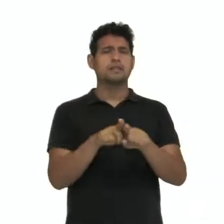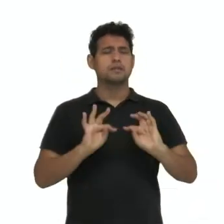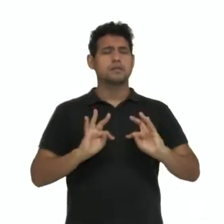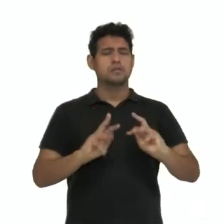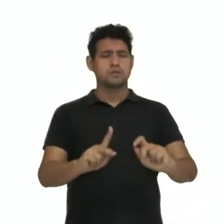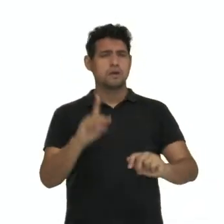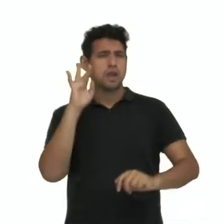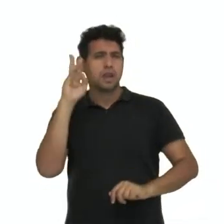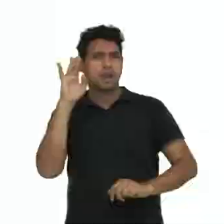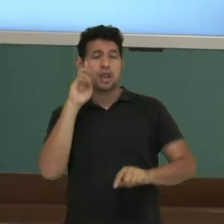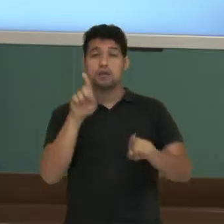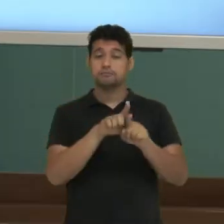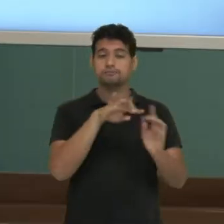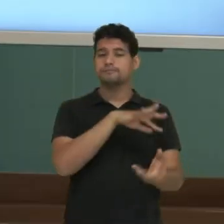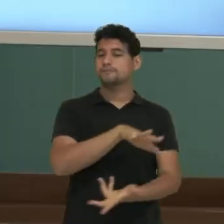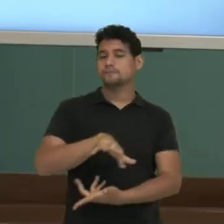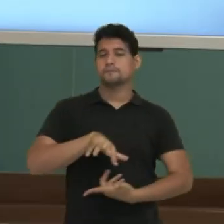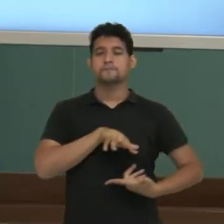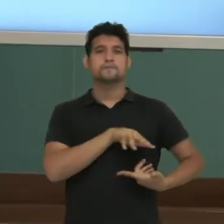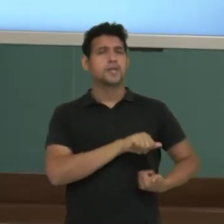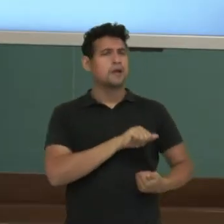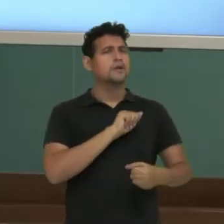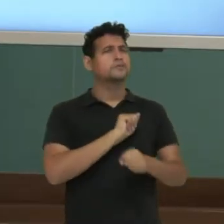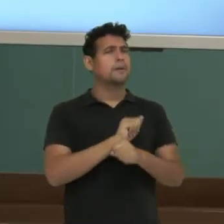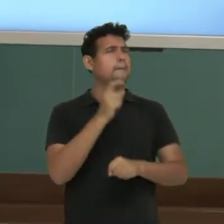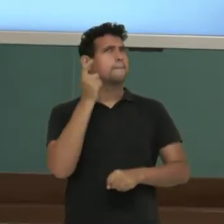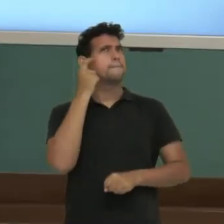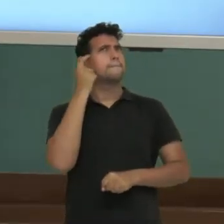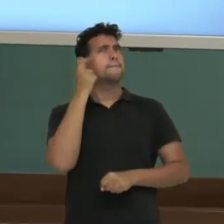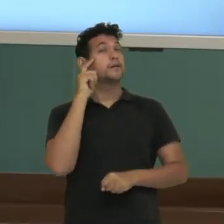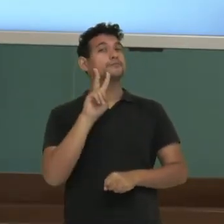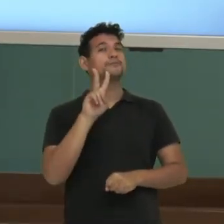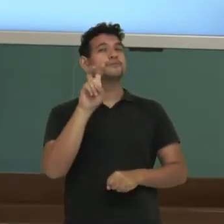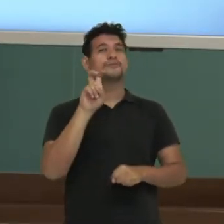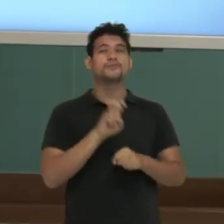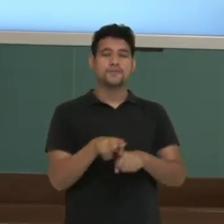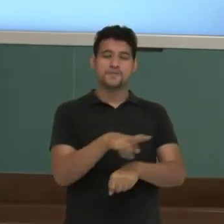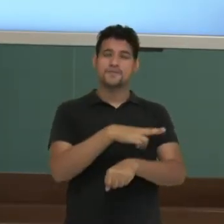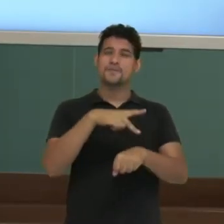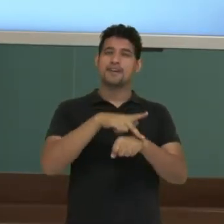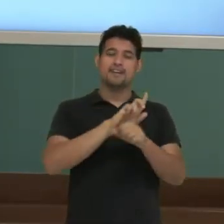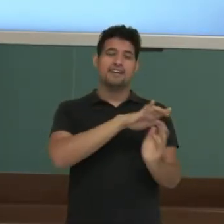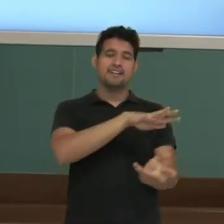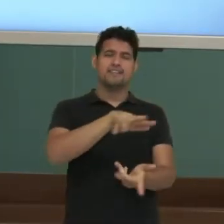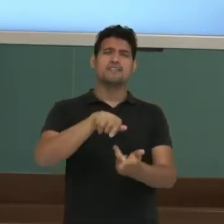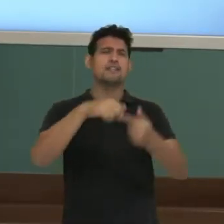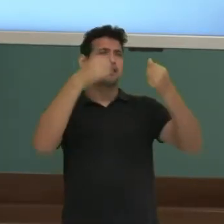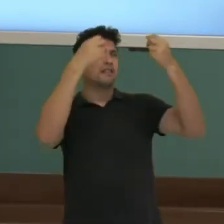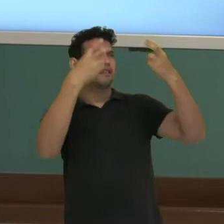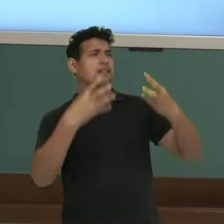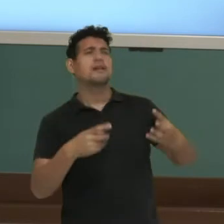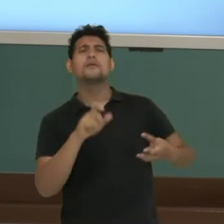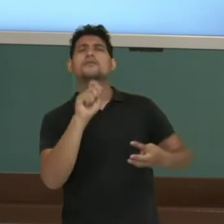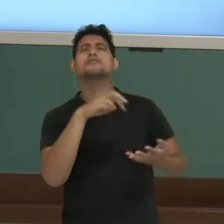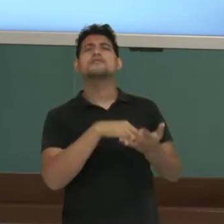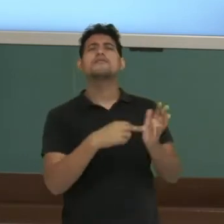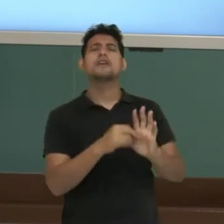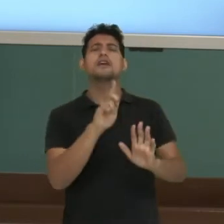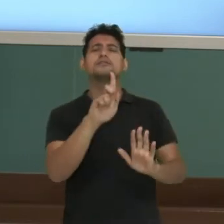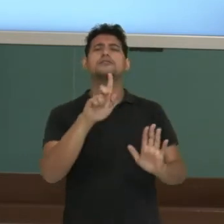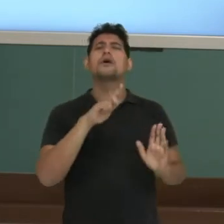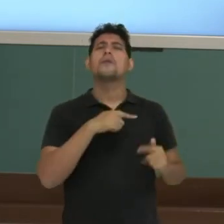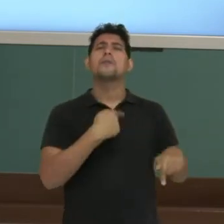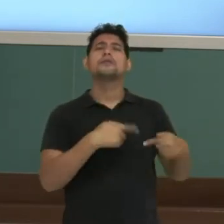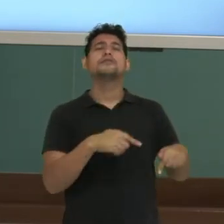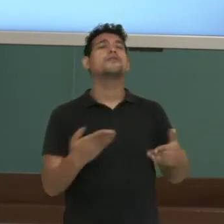reflexos no cenário mundial. Pensando na posição geográfica dos países, descreva o que é geopolítica e a